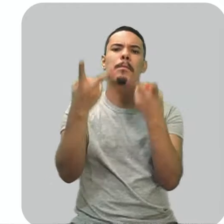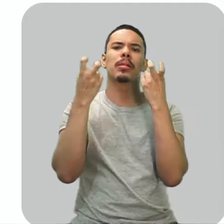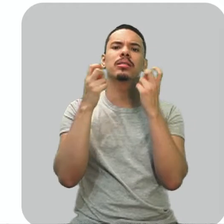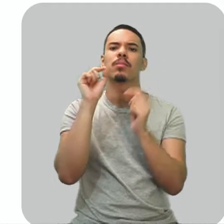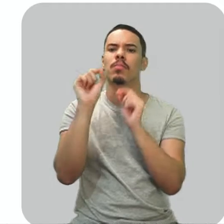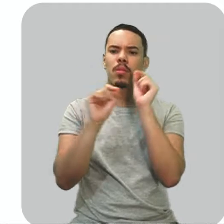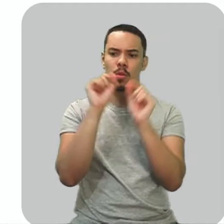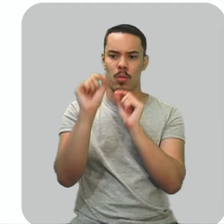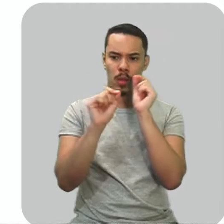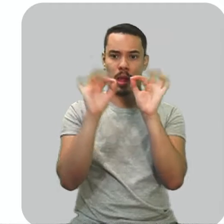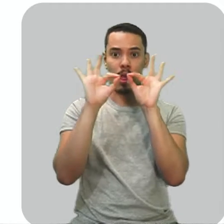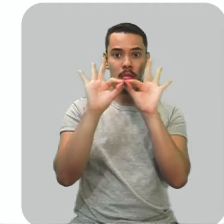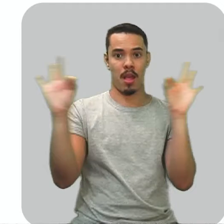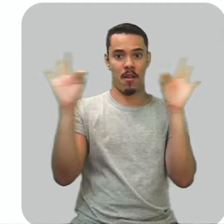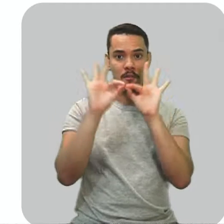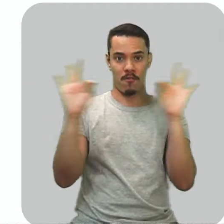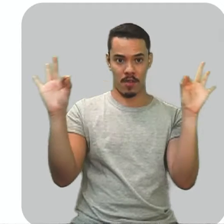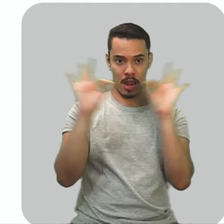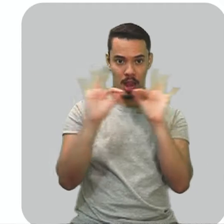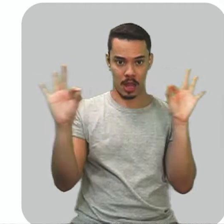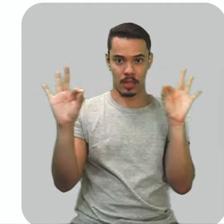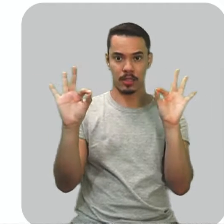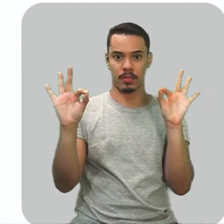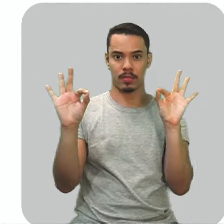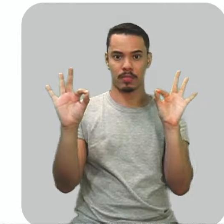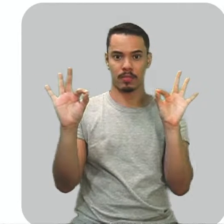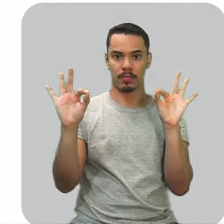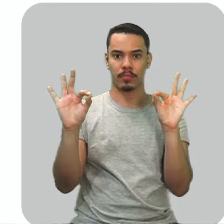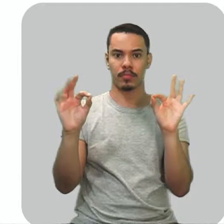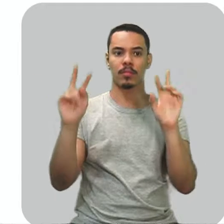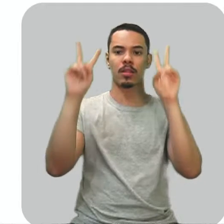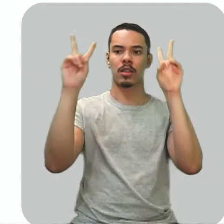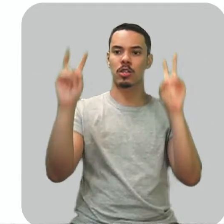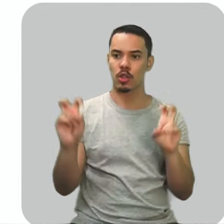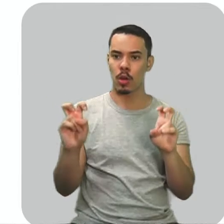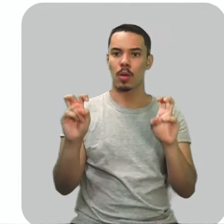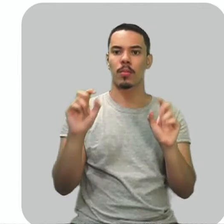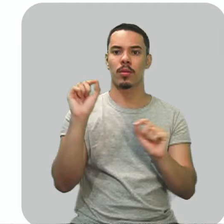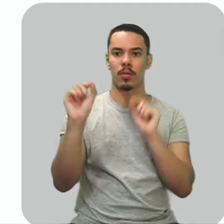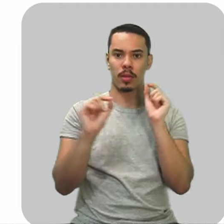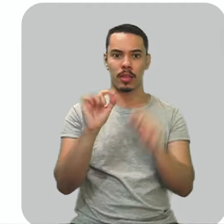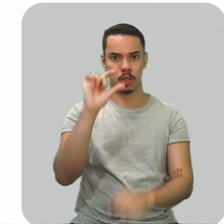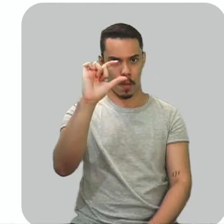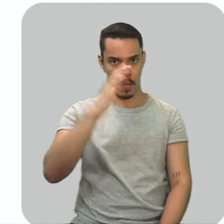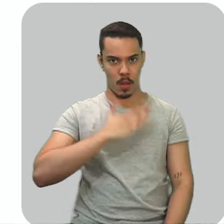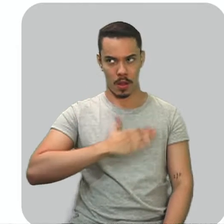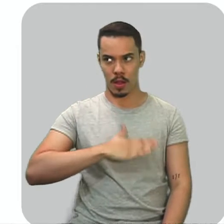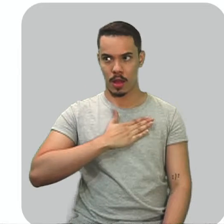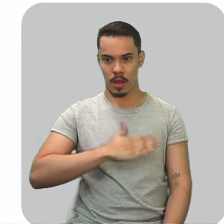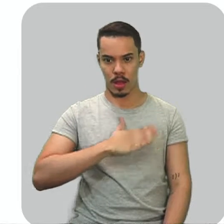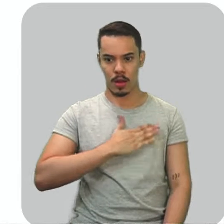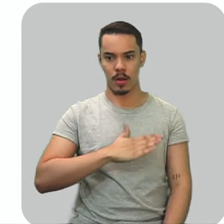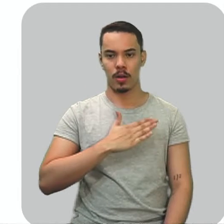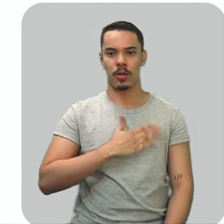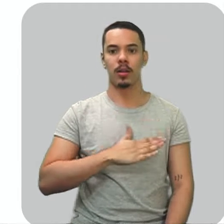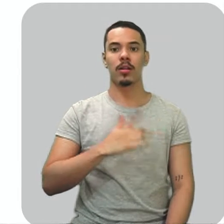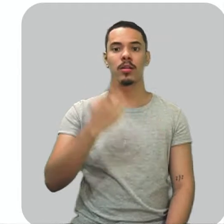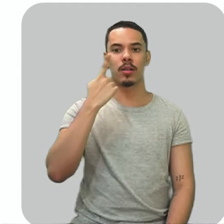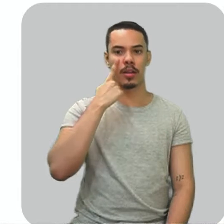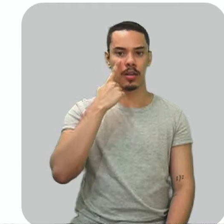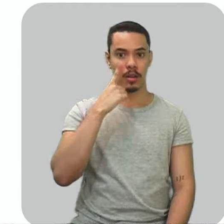né na na fase né Essa questão só um pouquinho e